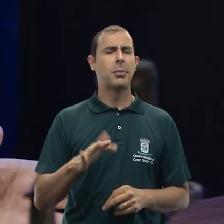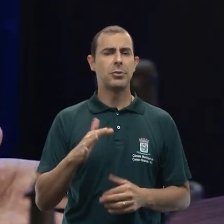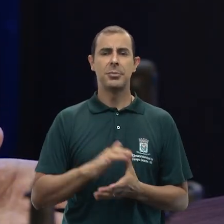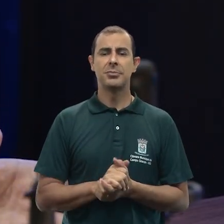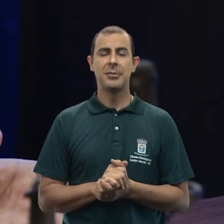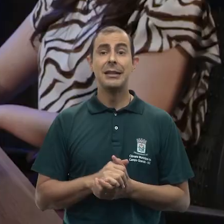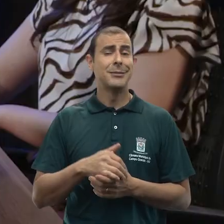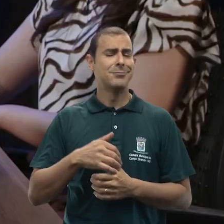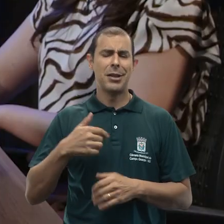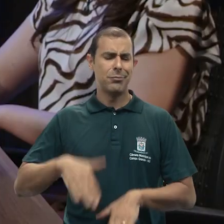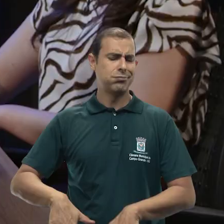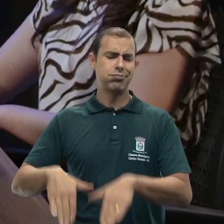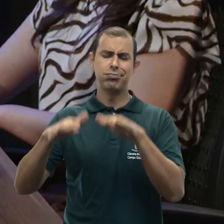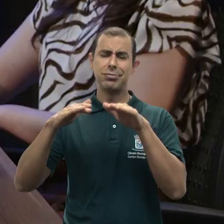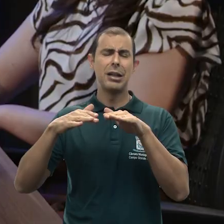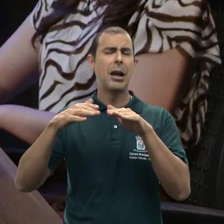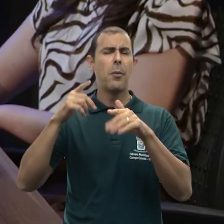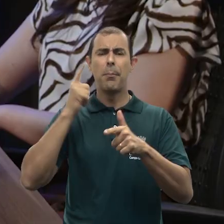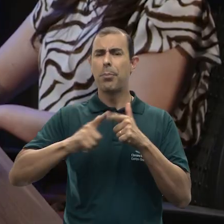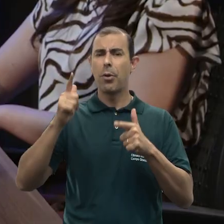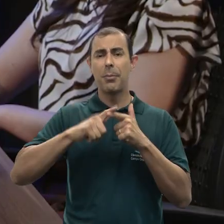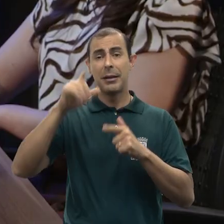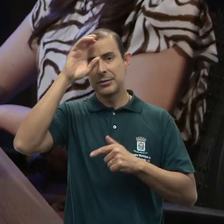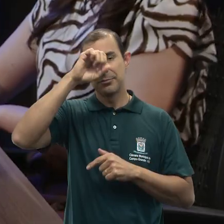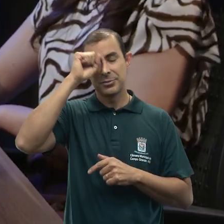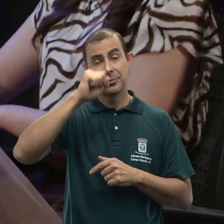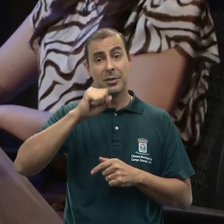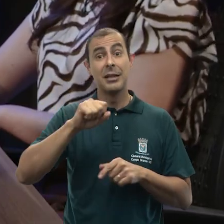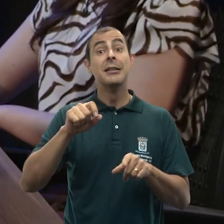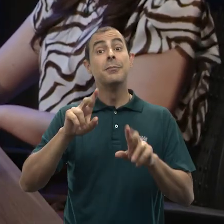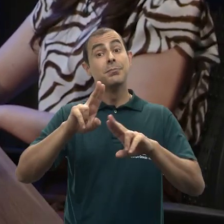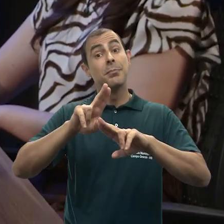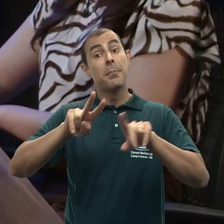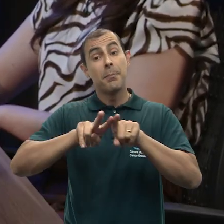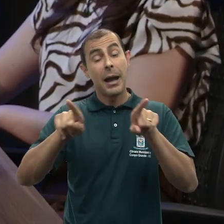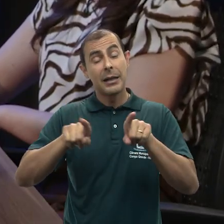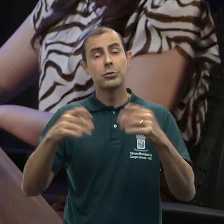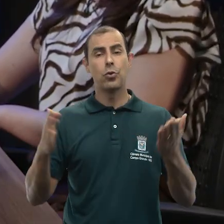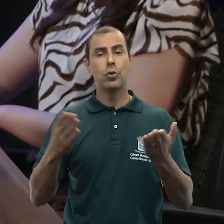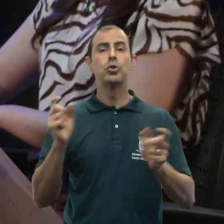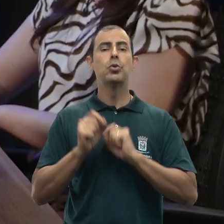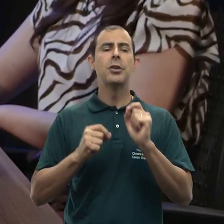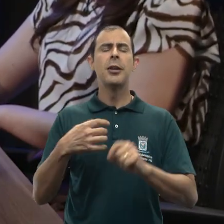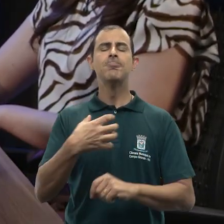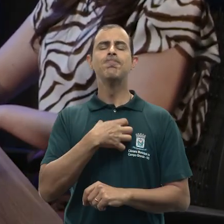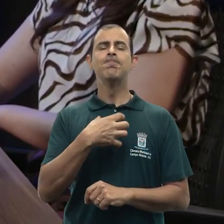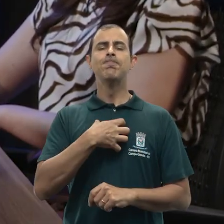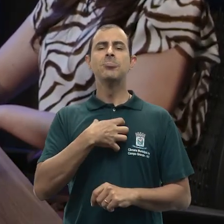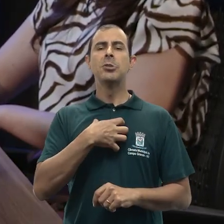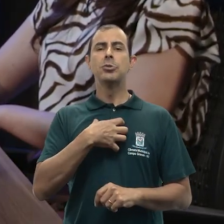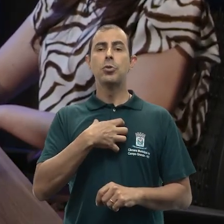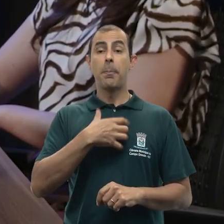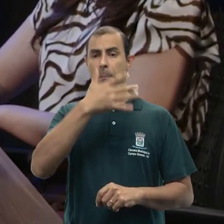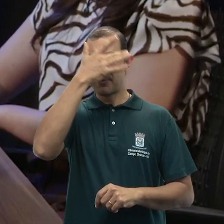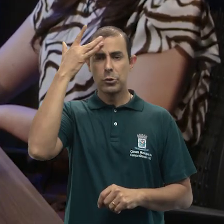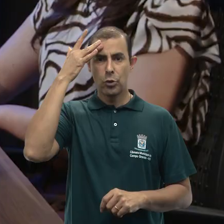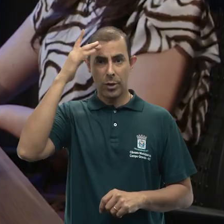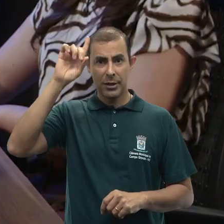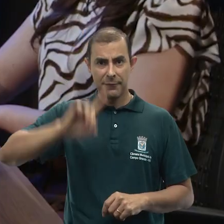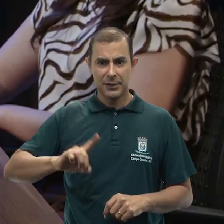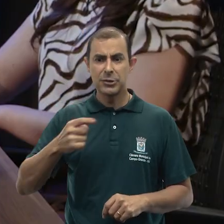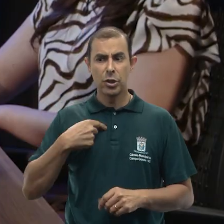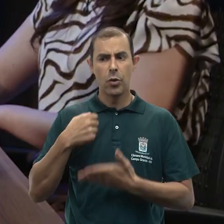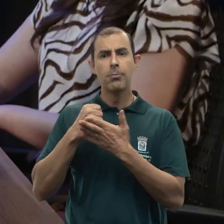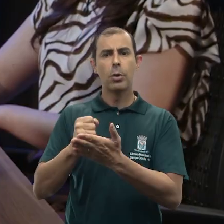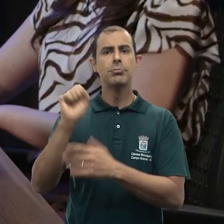aprendizado. E isso faz com que eu também seja um político muito sensível à causa das pessoas com algum tipo de